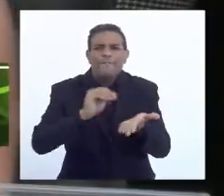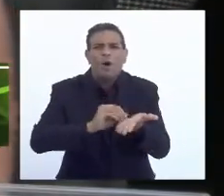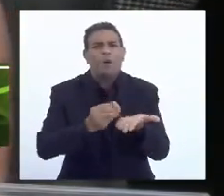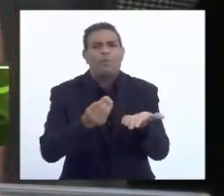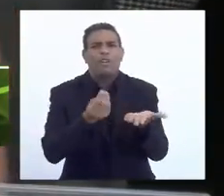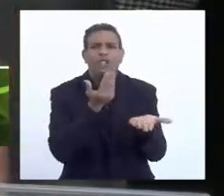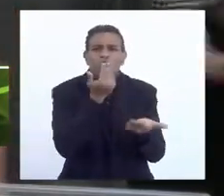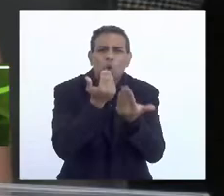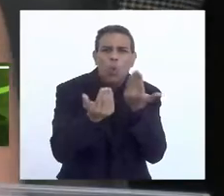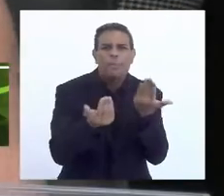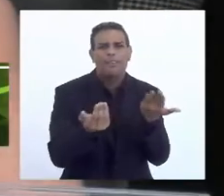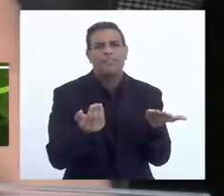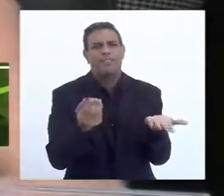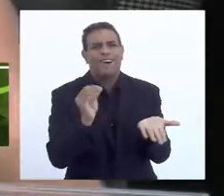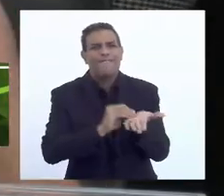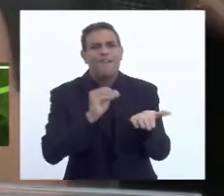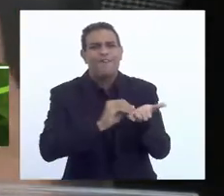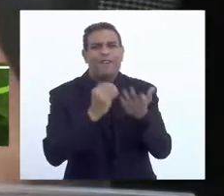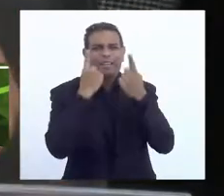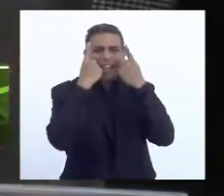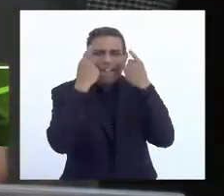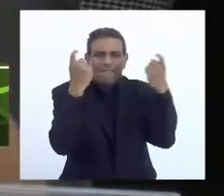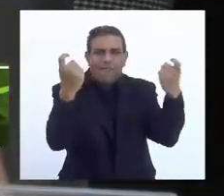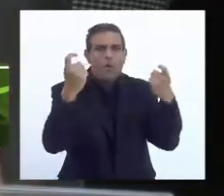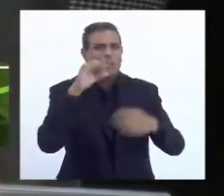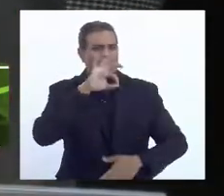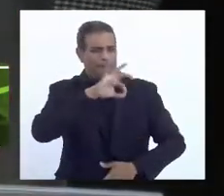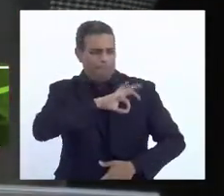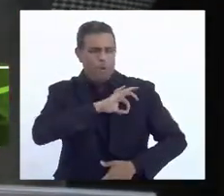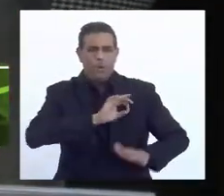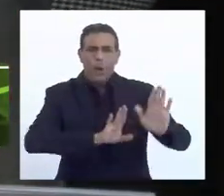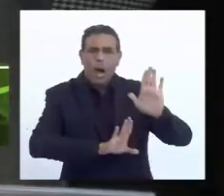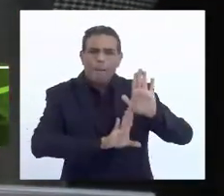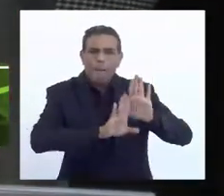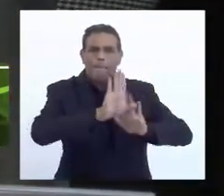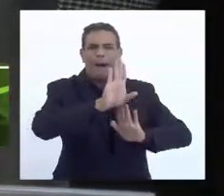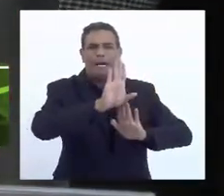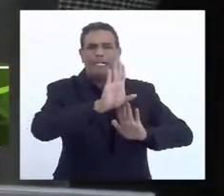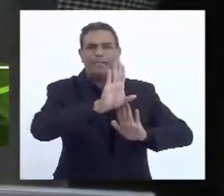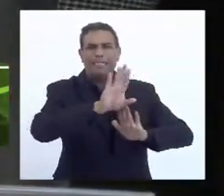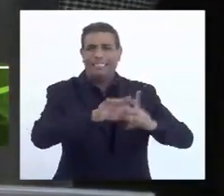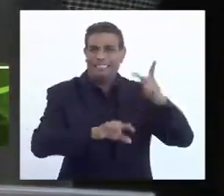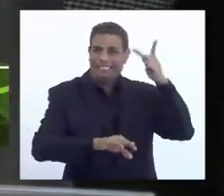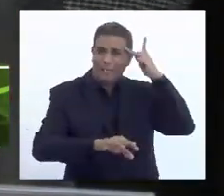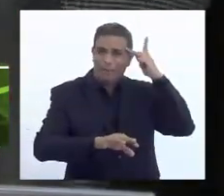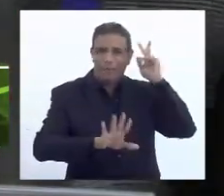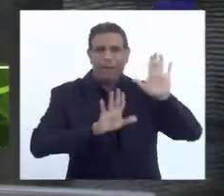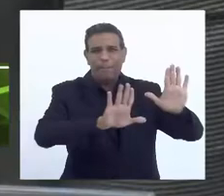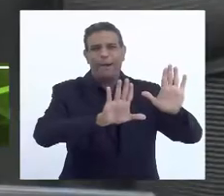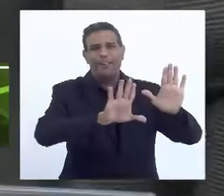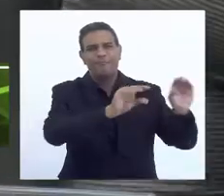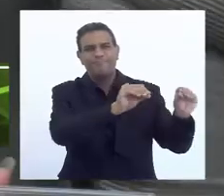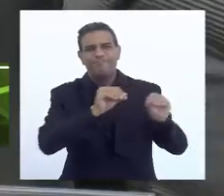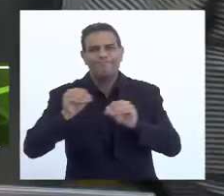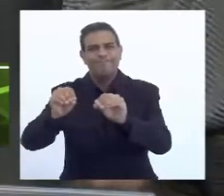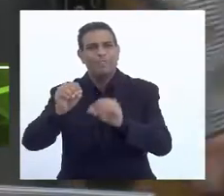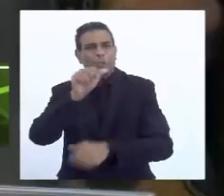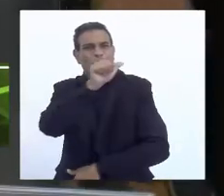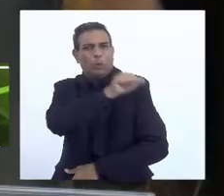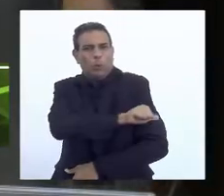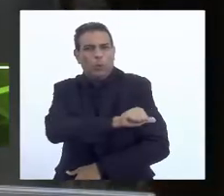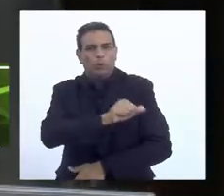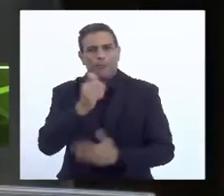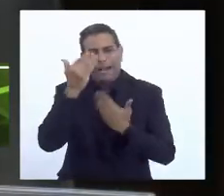gás, tem violência policial crescendo, enfim, então... Quero agradecer e falar que fiz questão de estar aqui